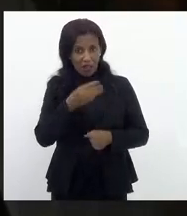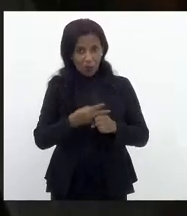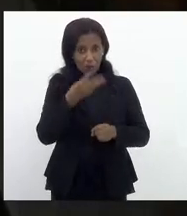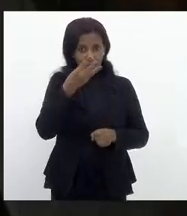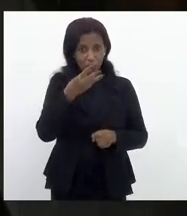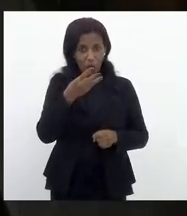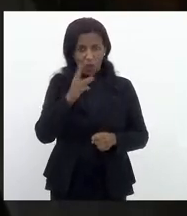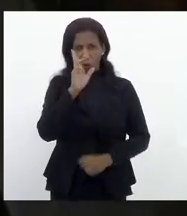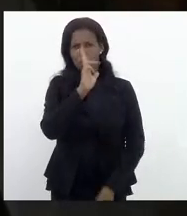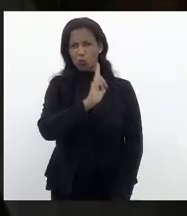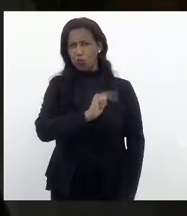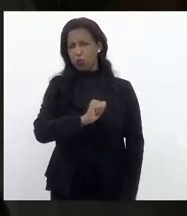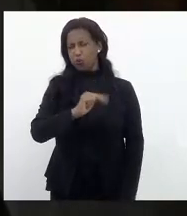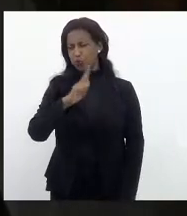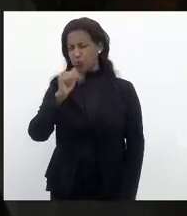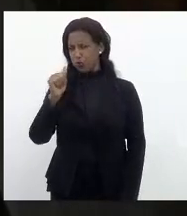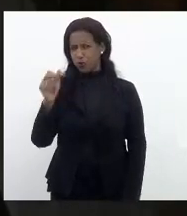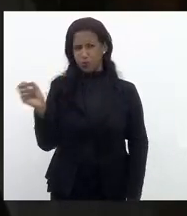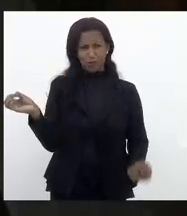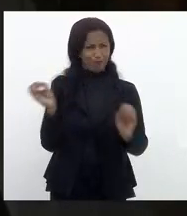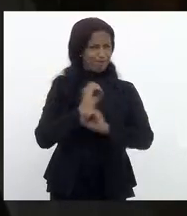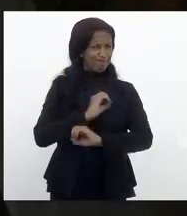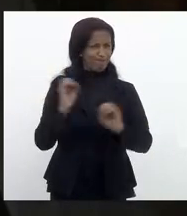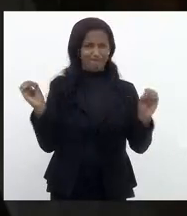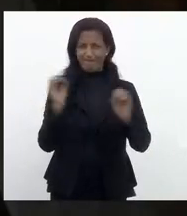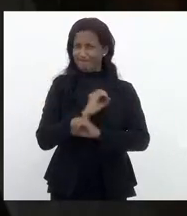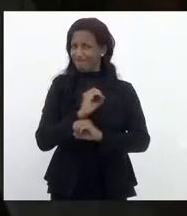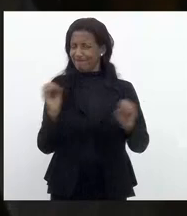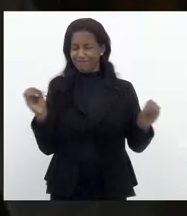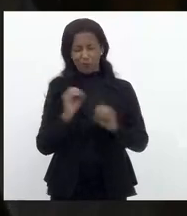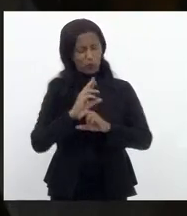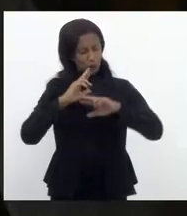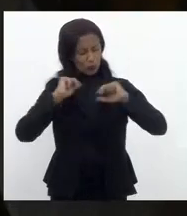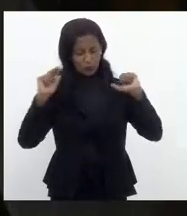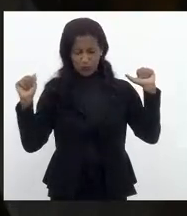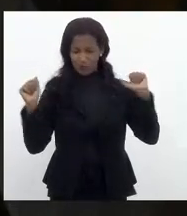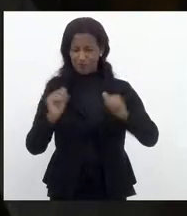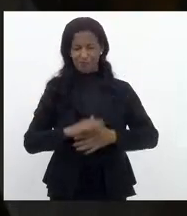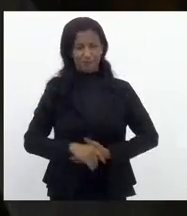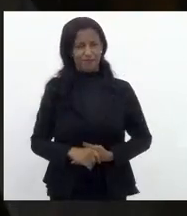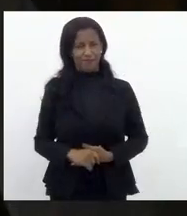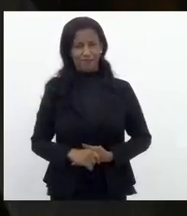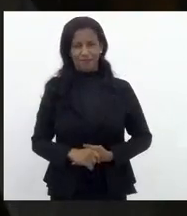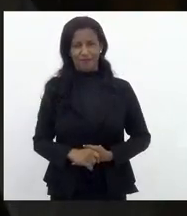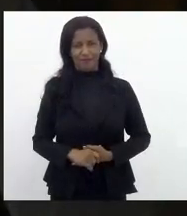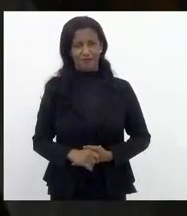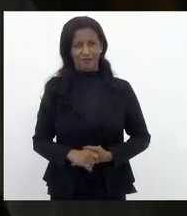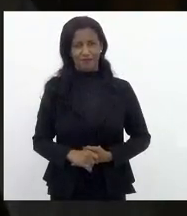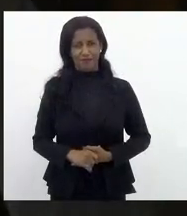sobre Potes em alguma sobre pontos alguma